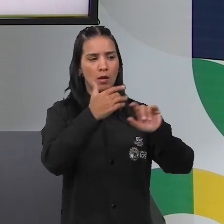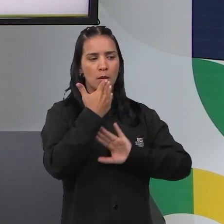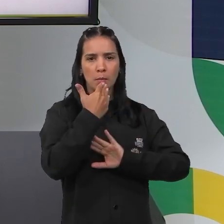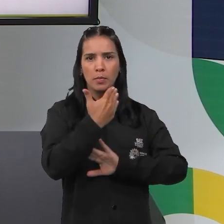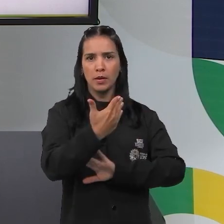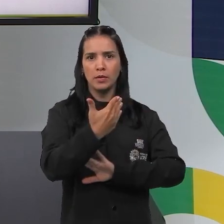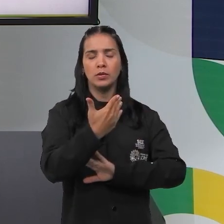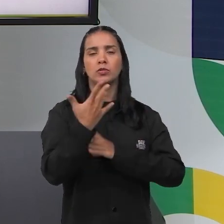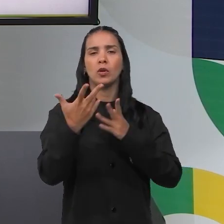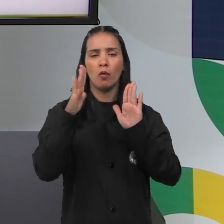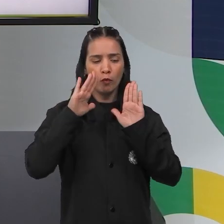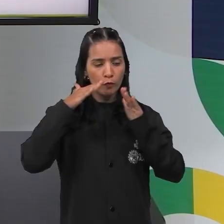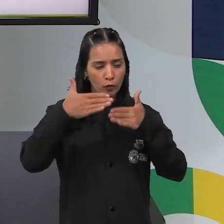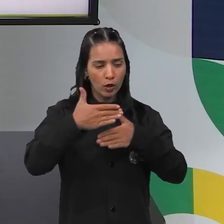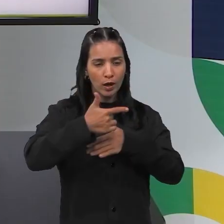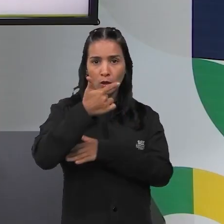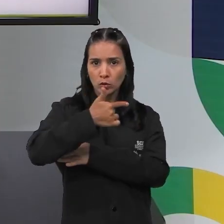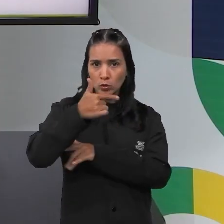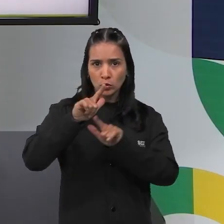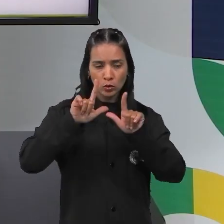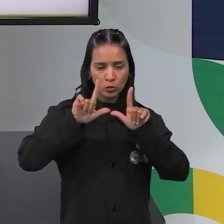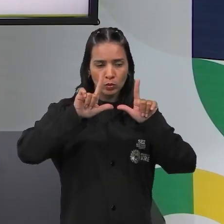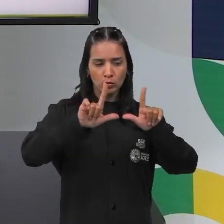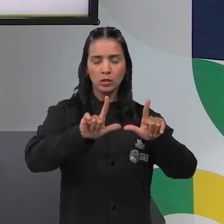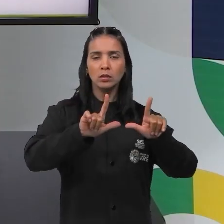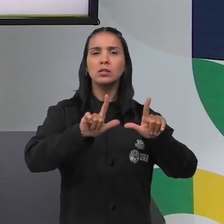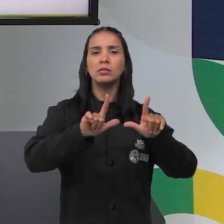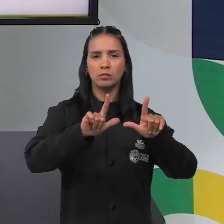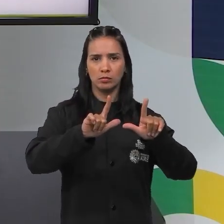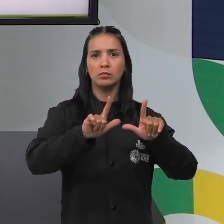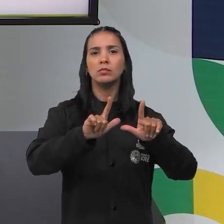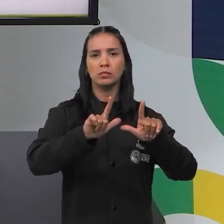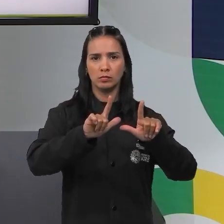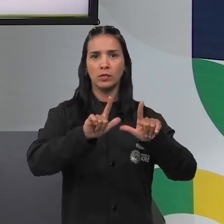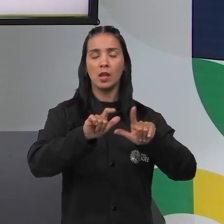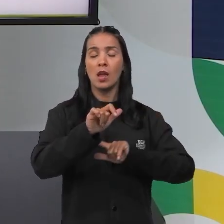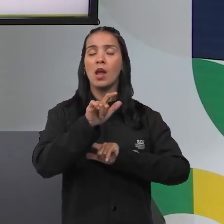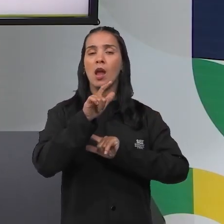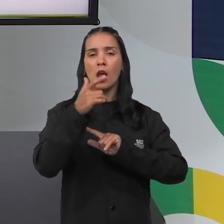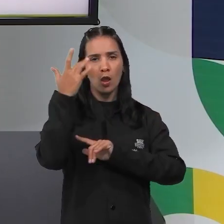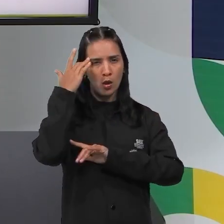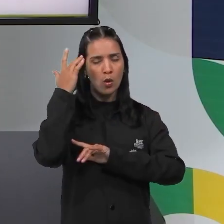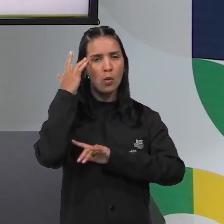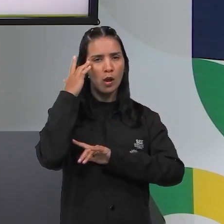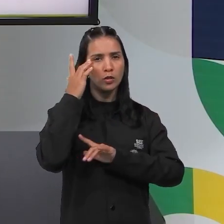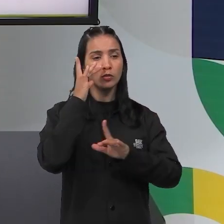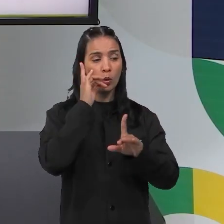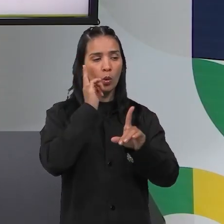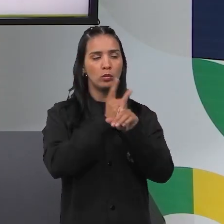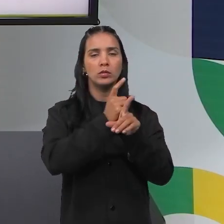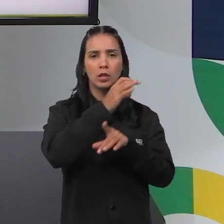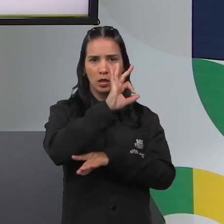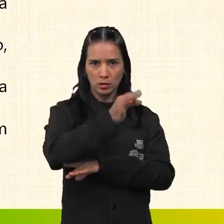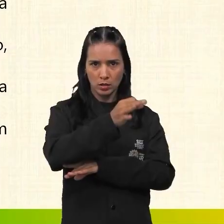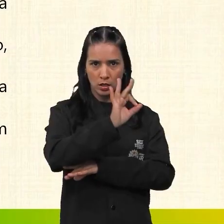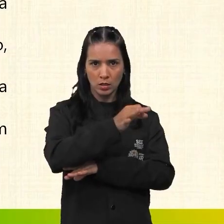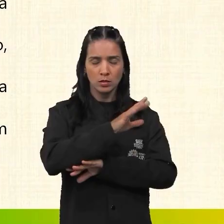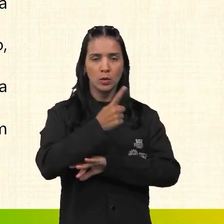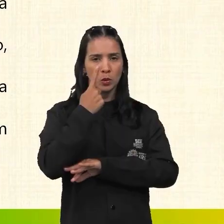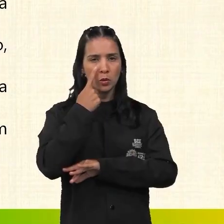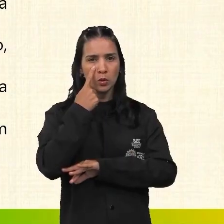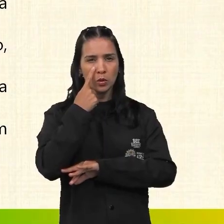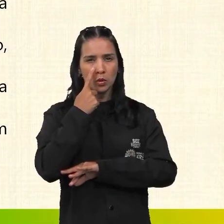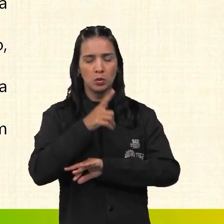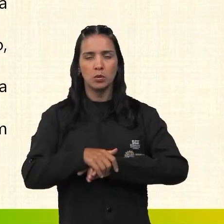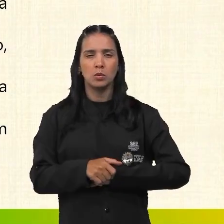no segundo quadrinho, que é onde vai, muito provavelmente, estar a nossa resposta. Tudo bem? Vamos lá.